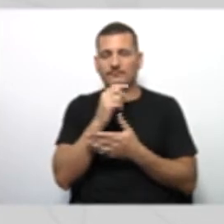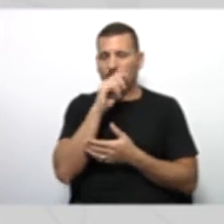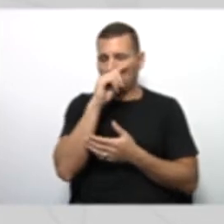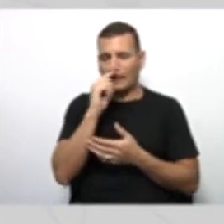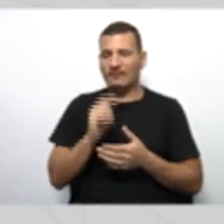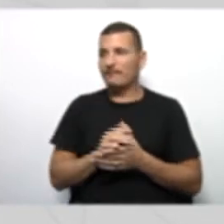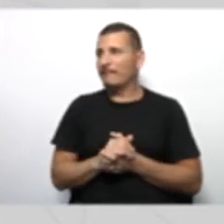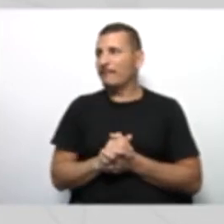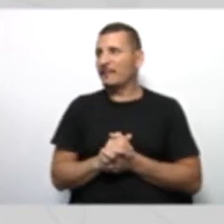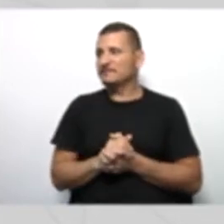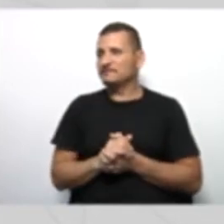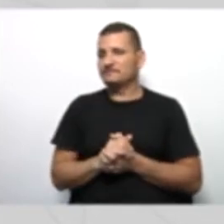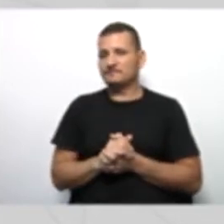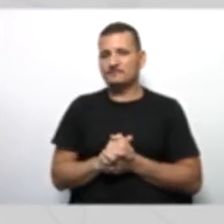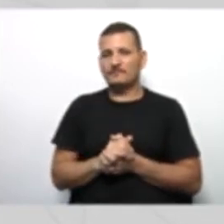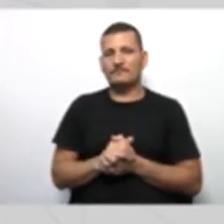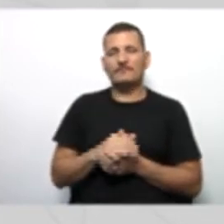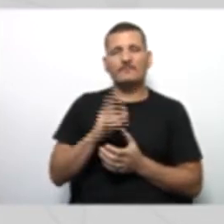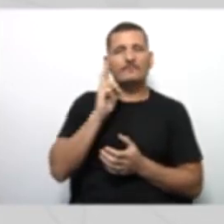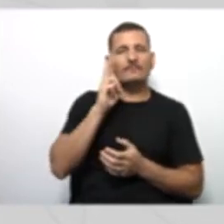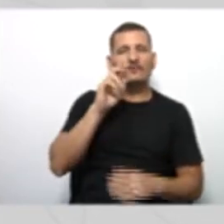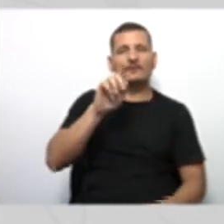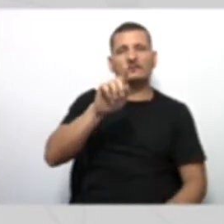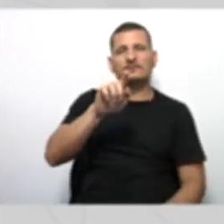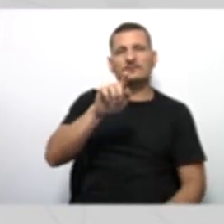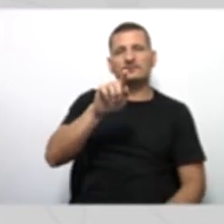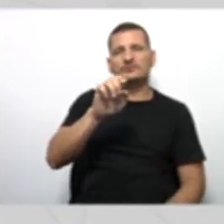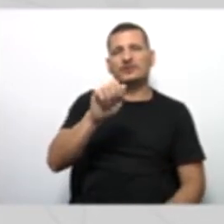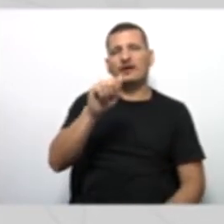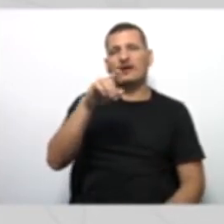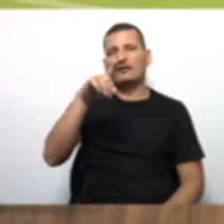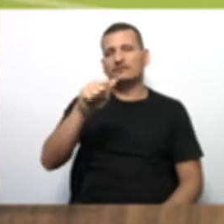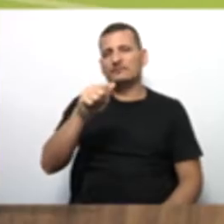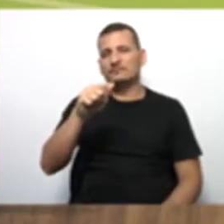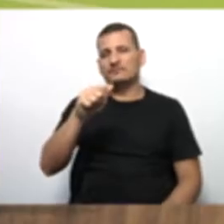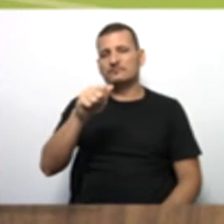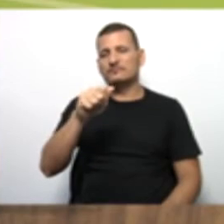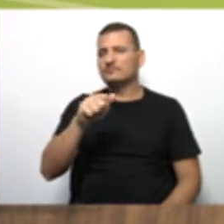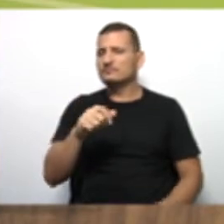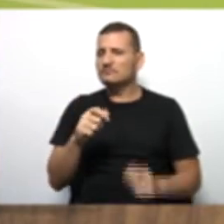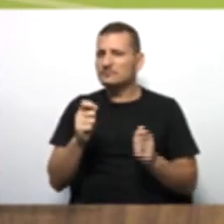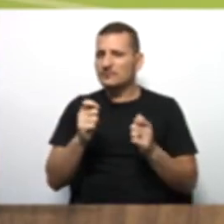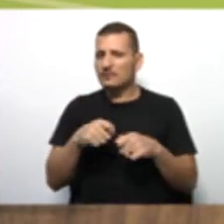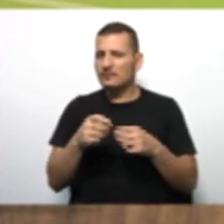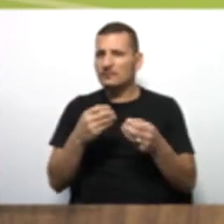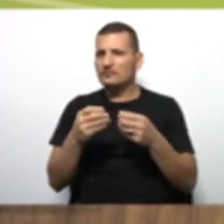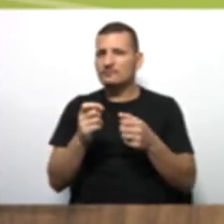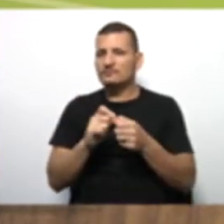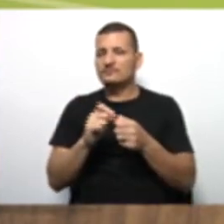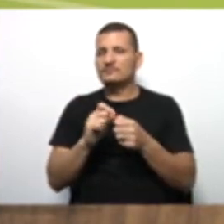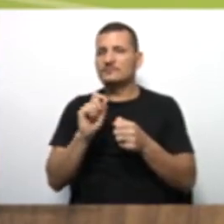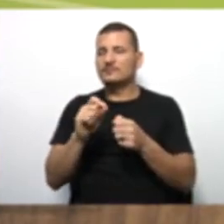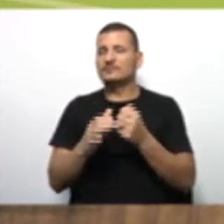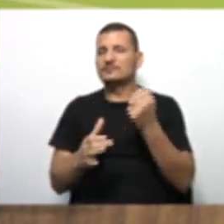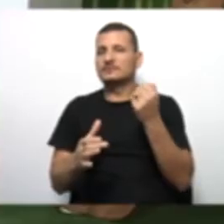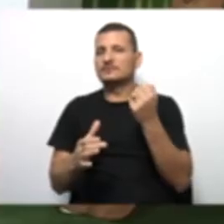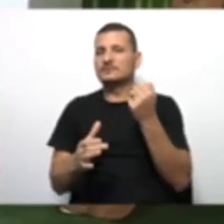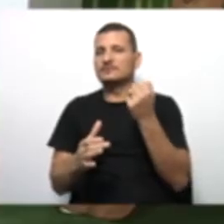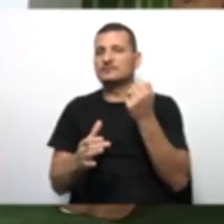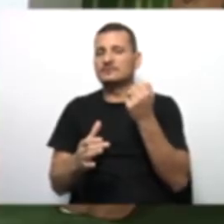lá que não se dá com frio, eu posso perder toda ela em uma semana, né? É um risco externo que eu não tenho como administrar de uma forma